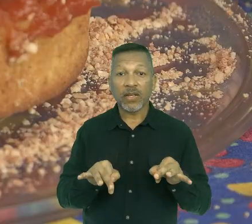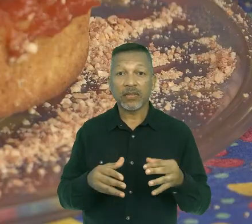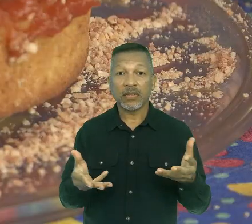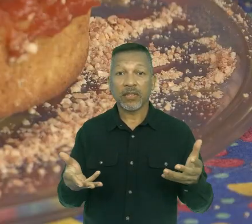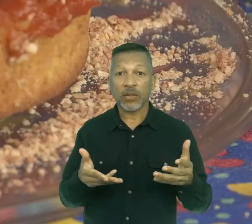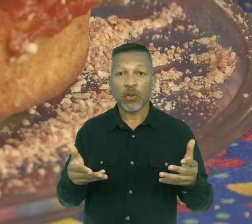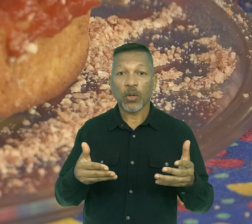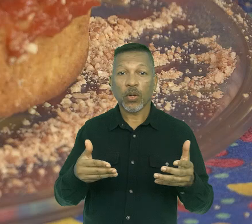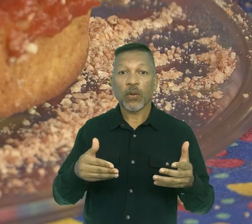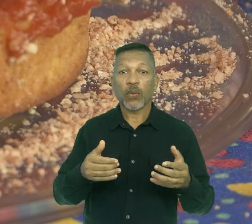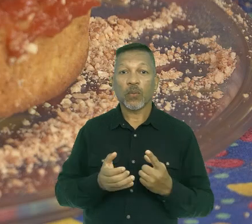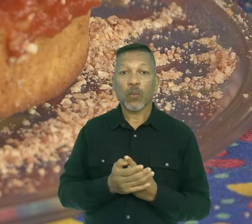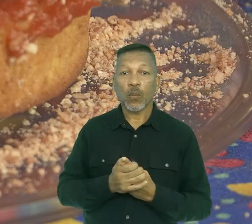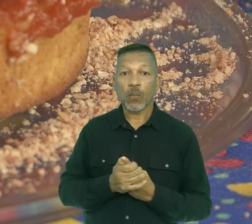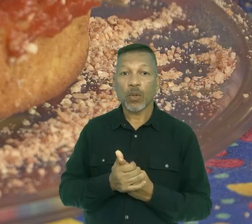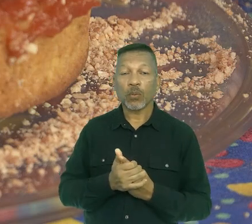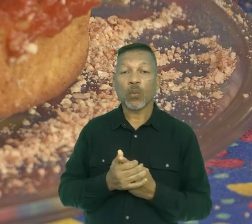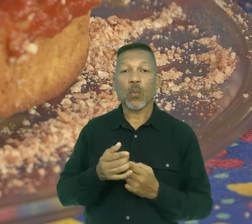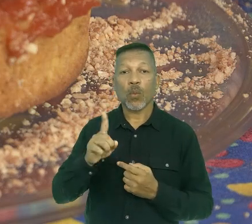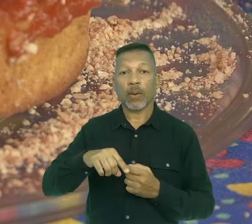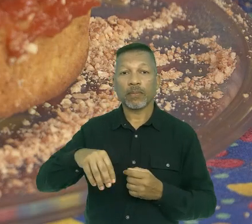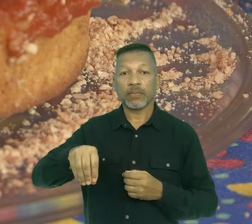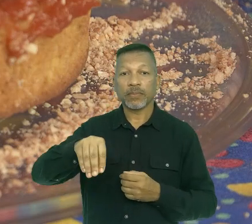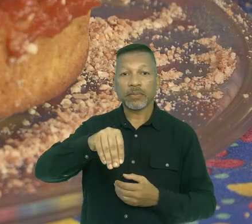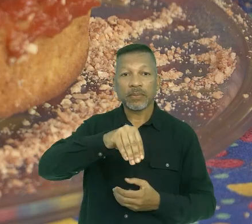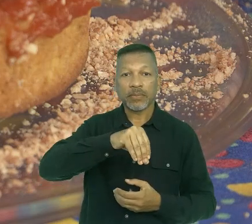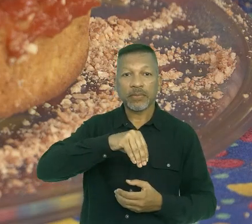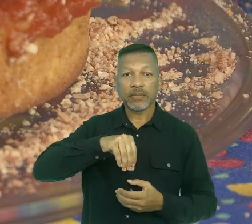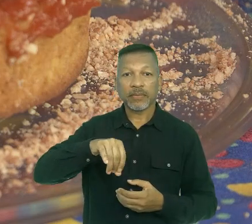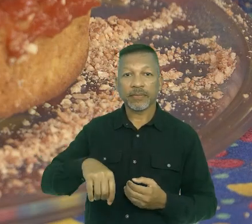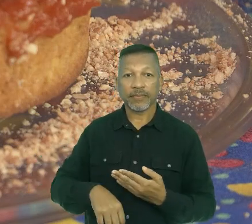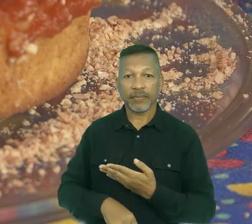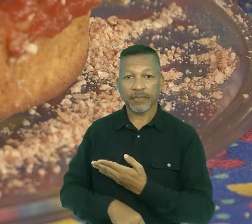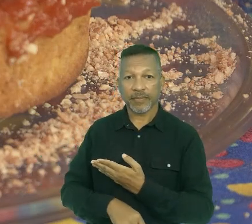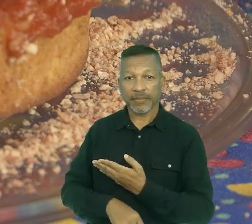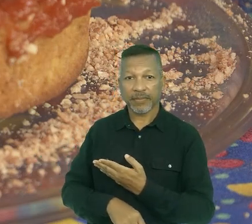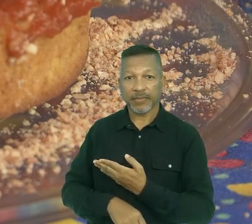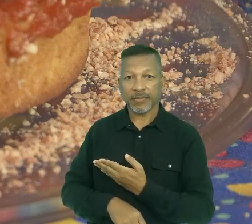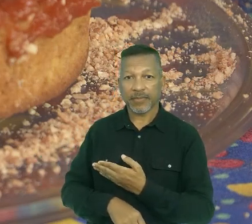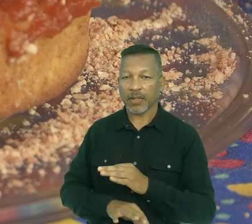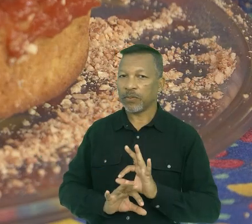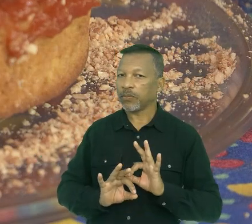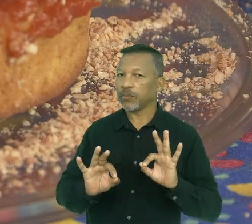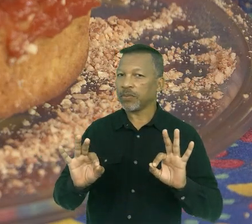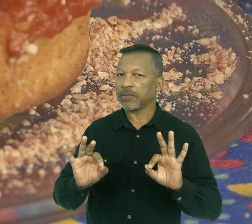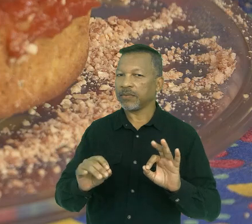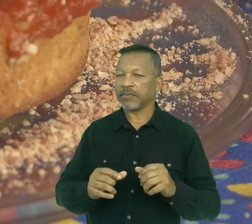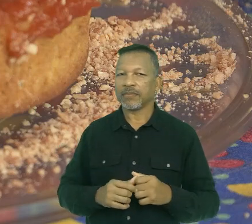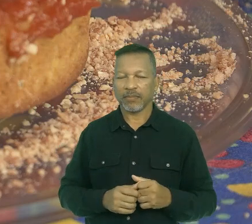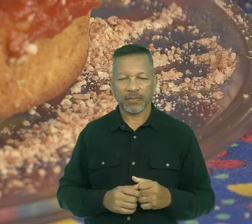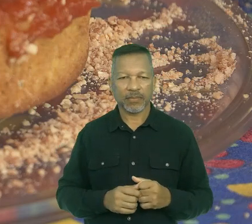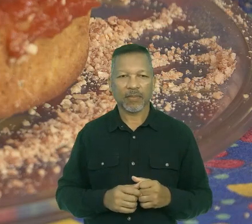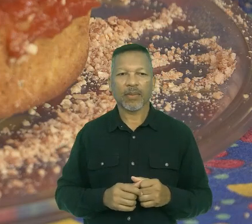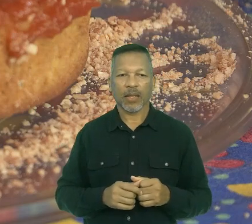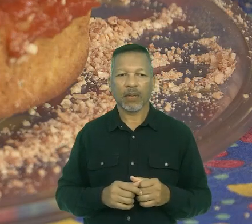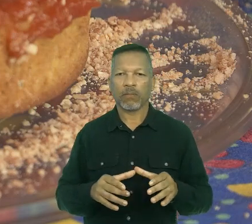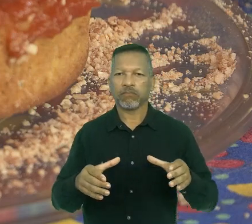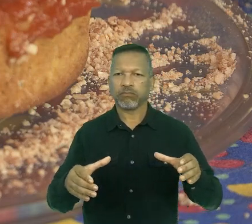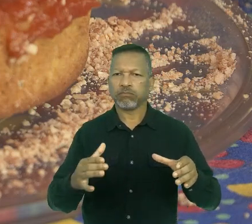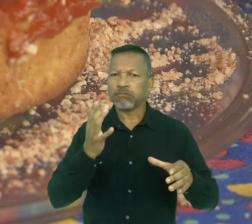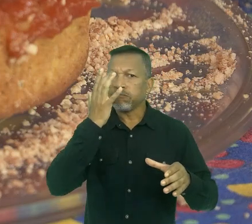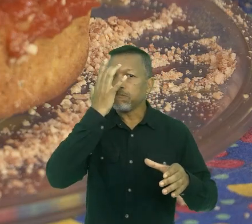Para finalizar agora, nós colocamos o amendoim por cima, para dar aquele chão, tá?